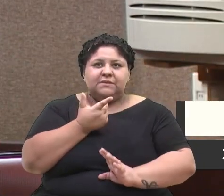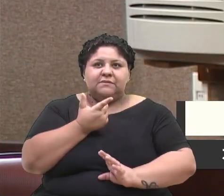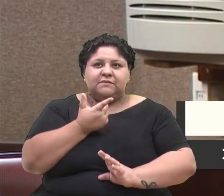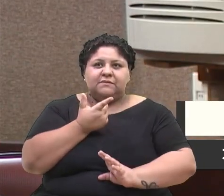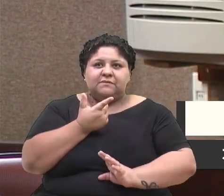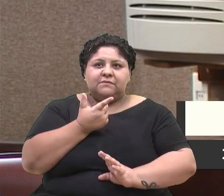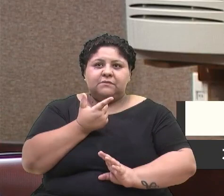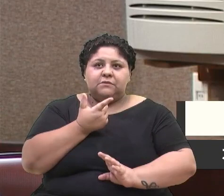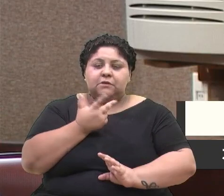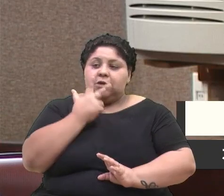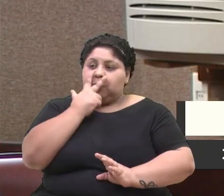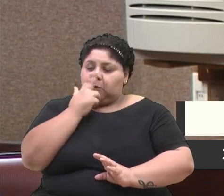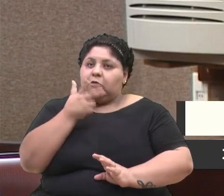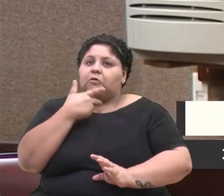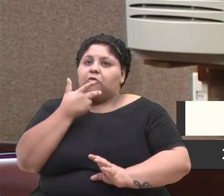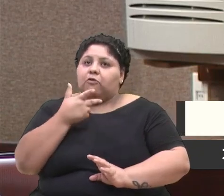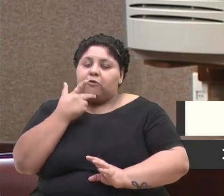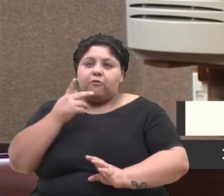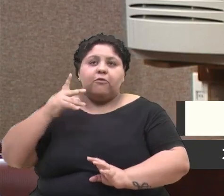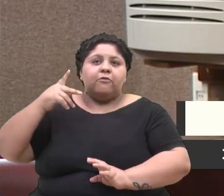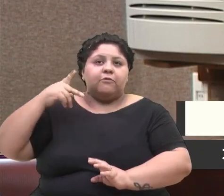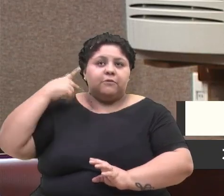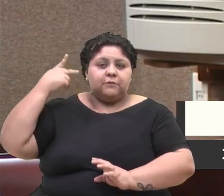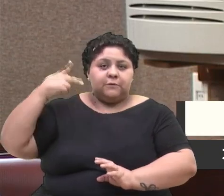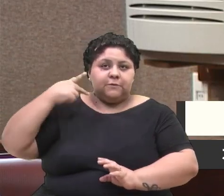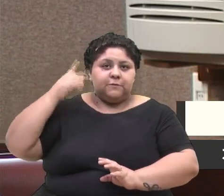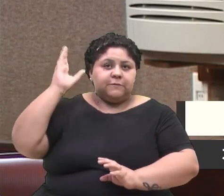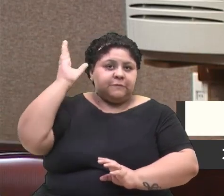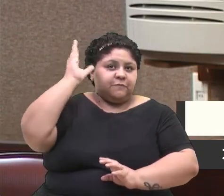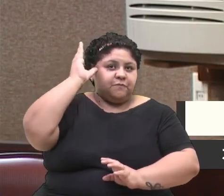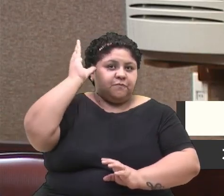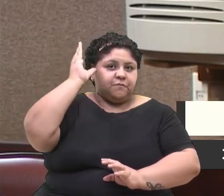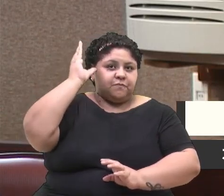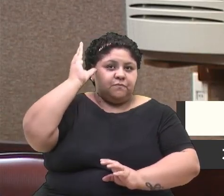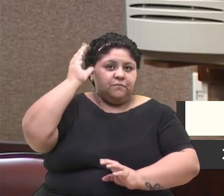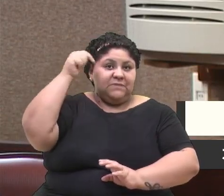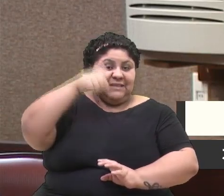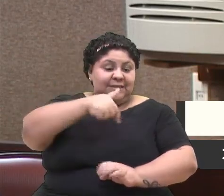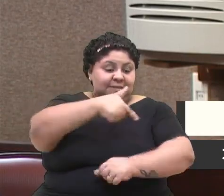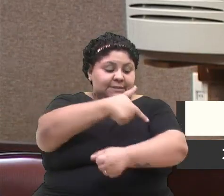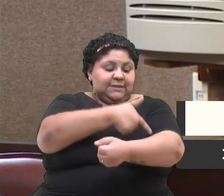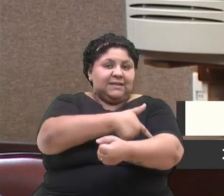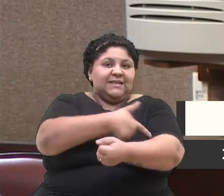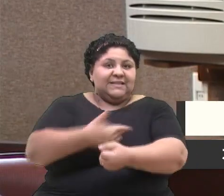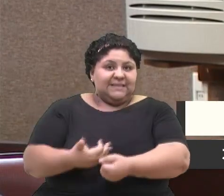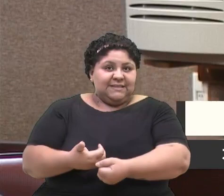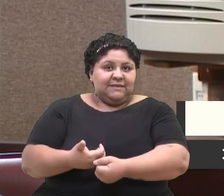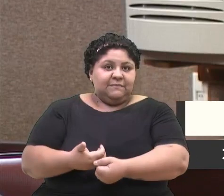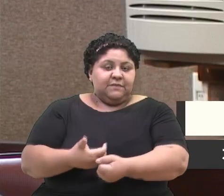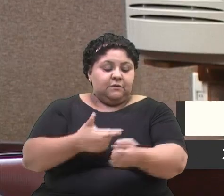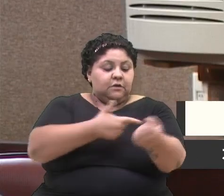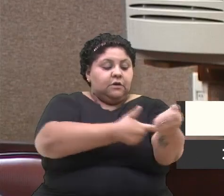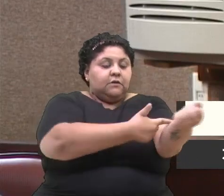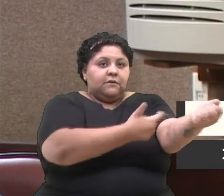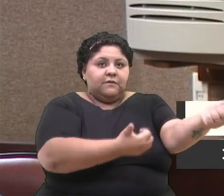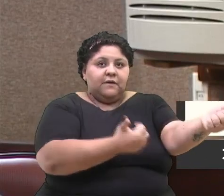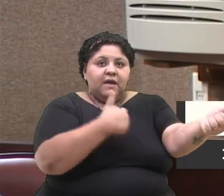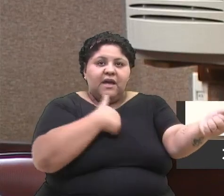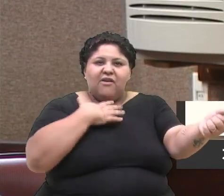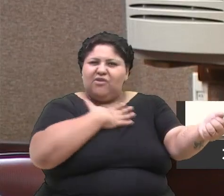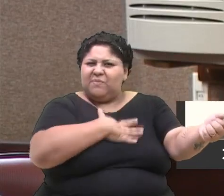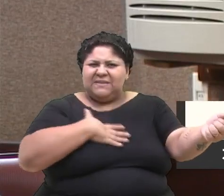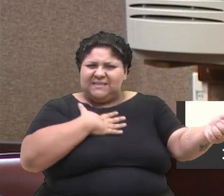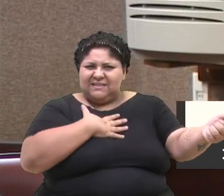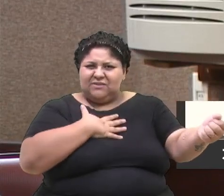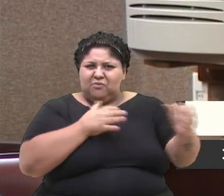assim como foi falado pelo vereador Cadori, que este exame, eu não me sinto à vontade